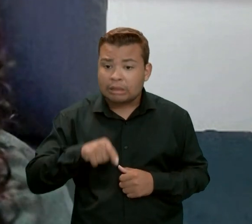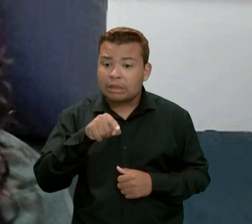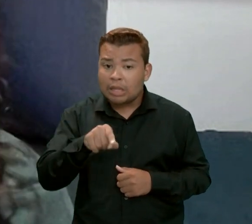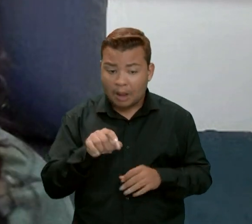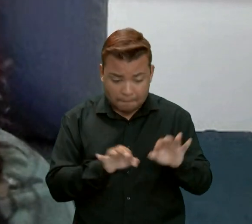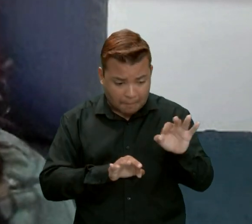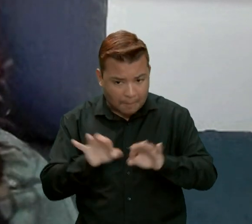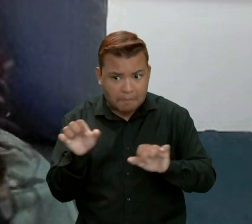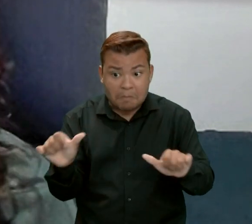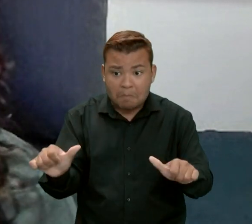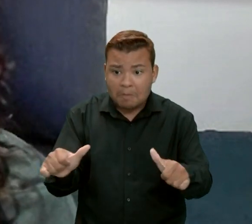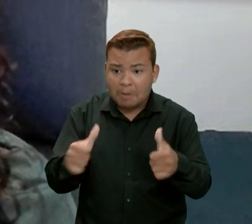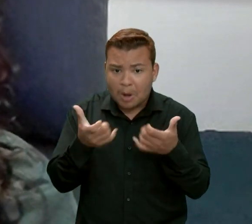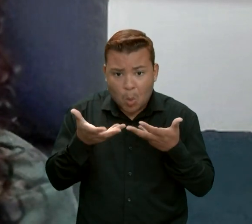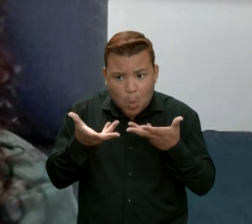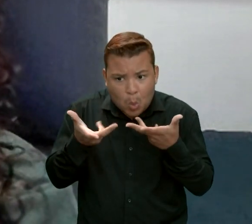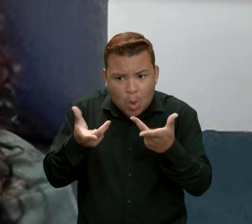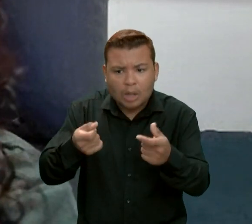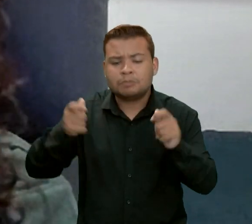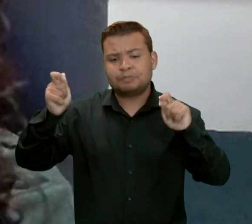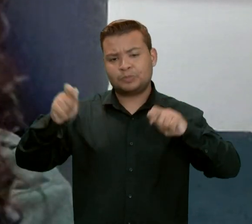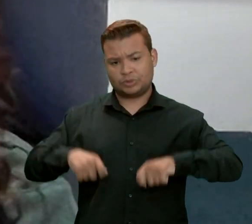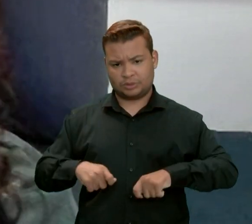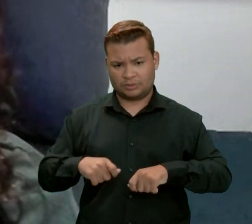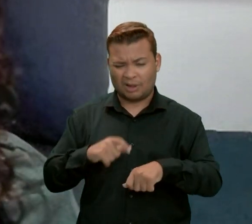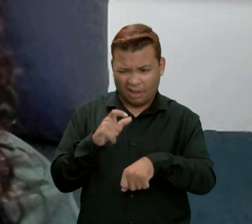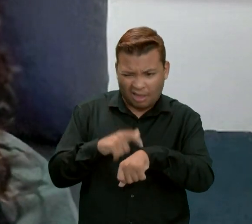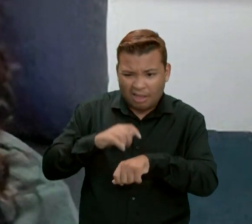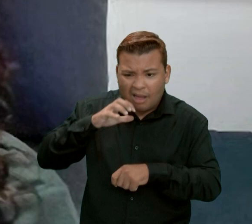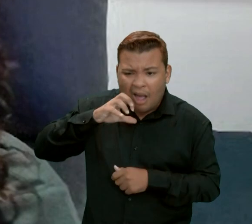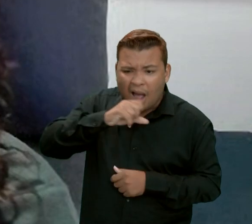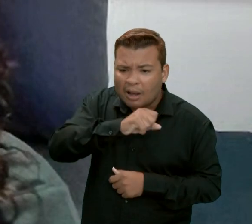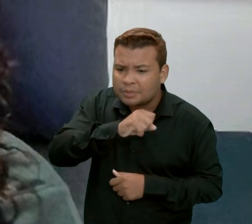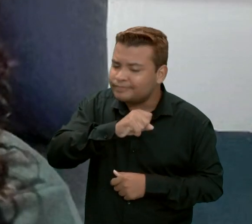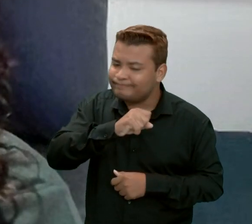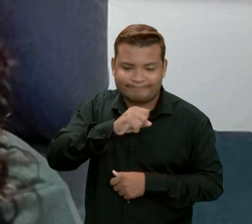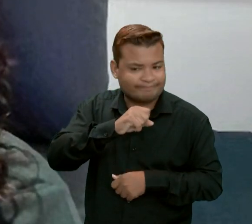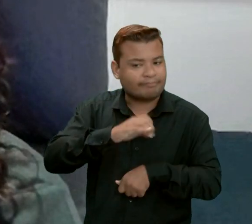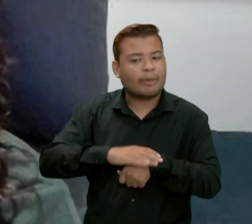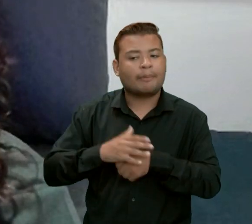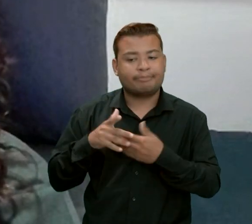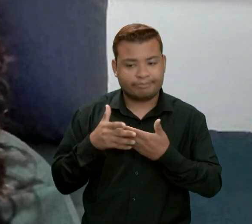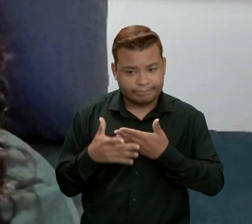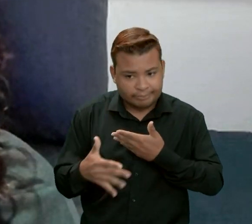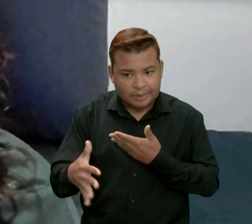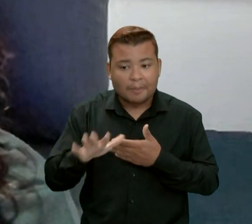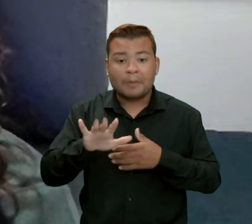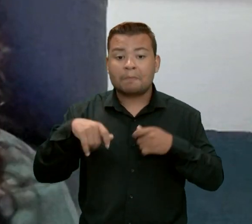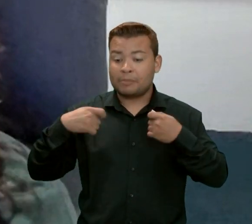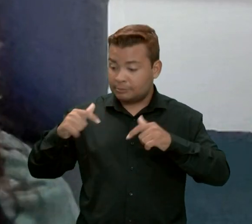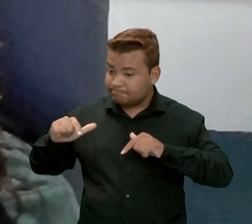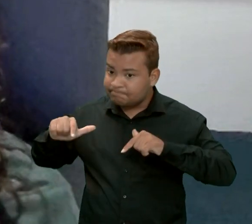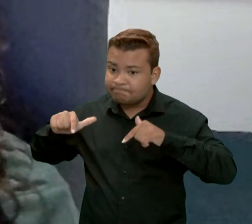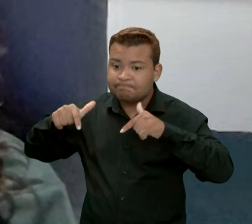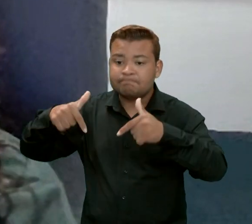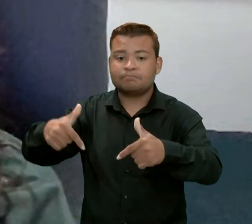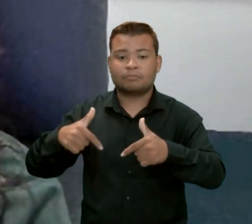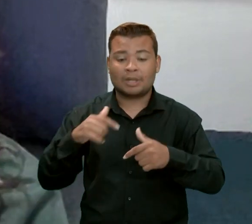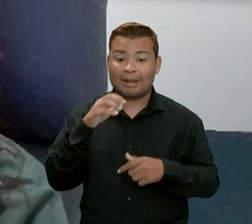Ponte? Temos. É a curto prazo? Não, mas nós precisamos ter ações de